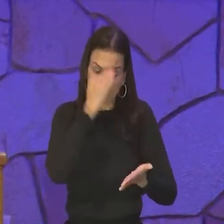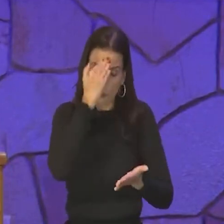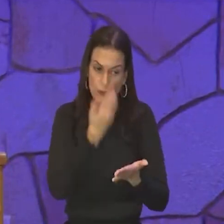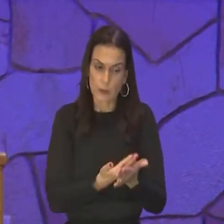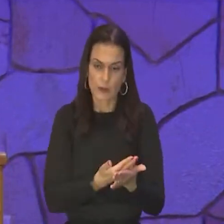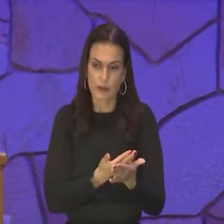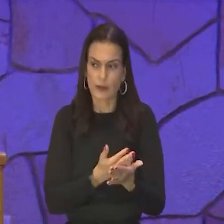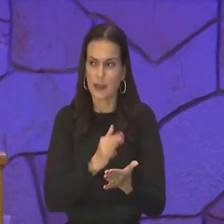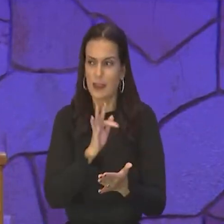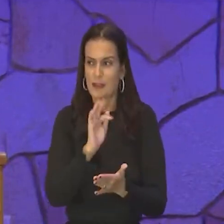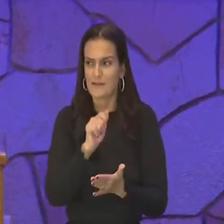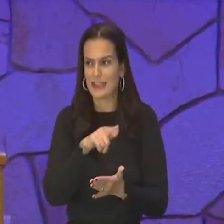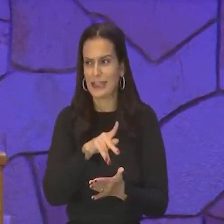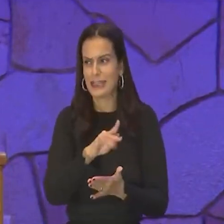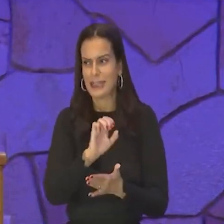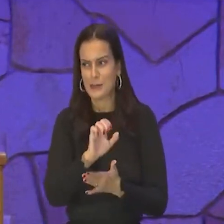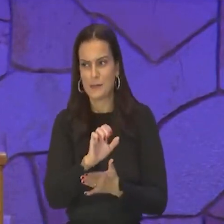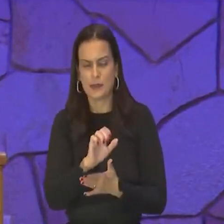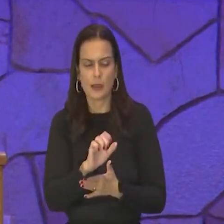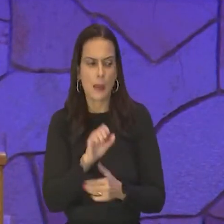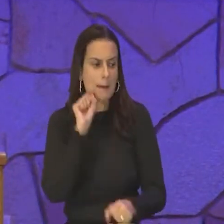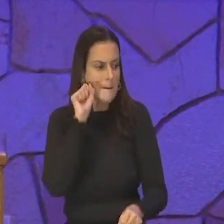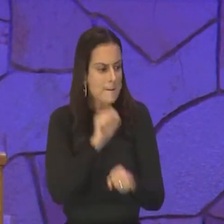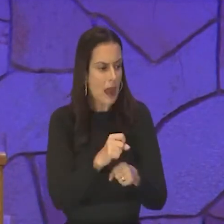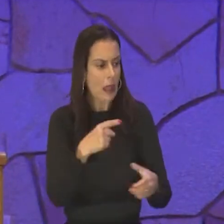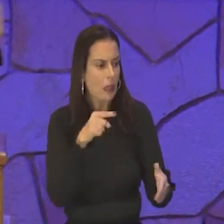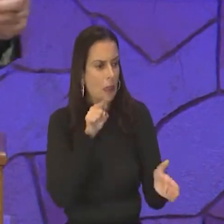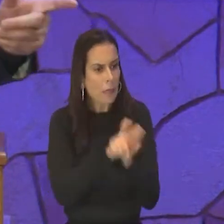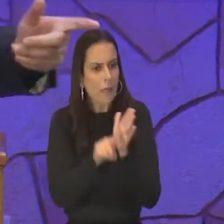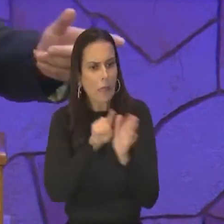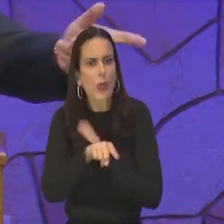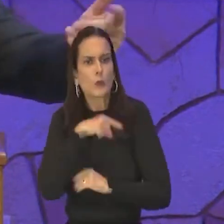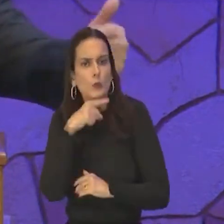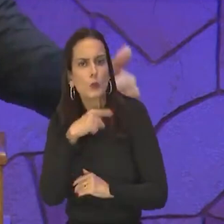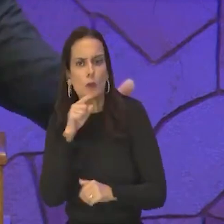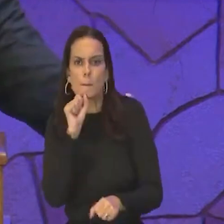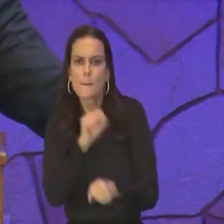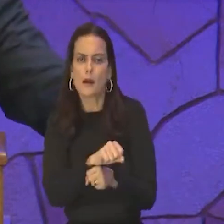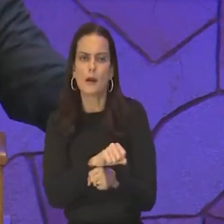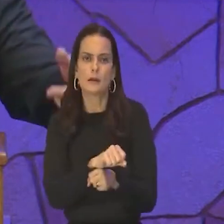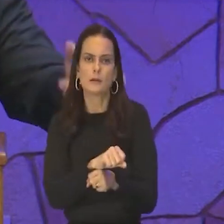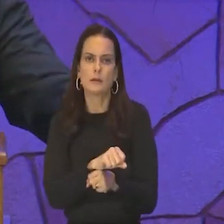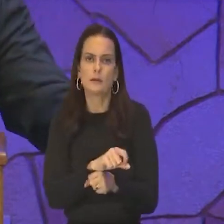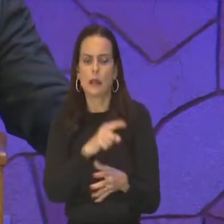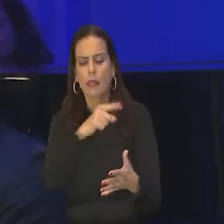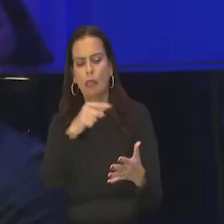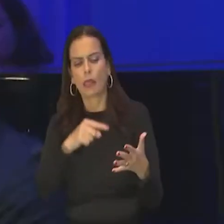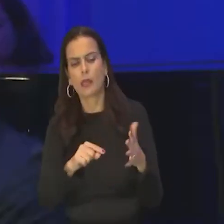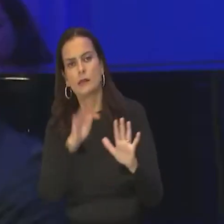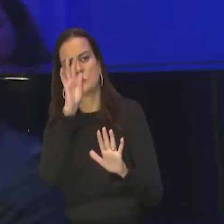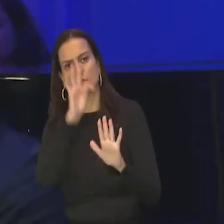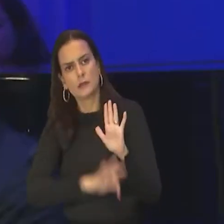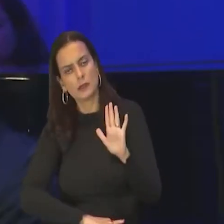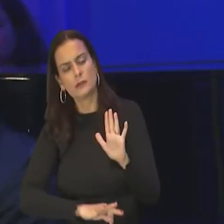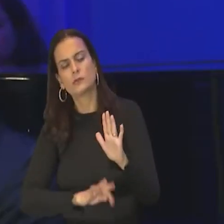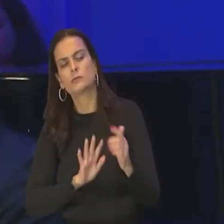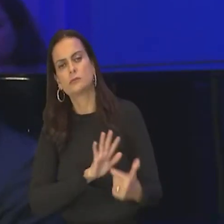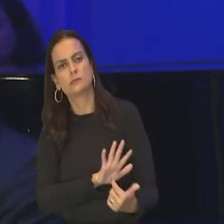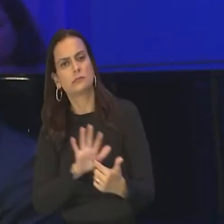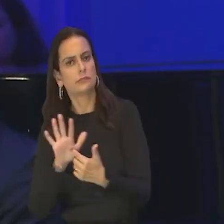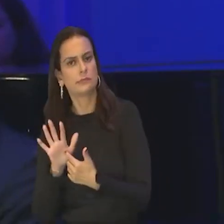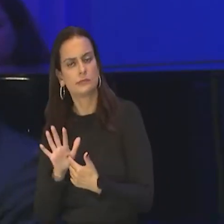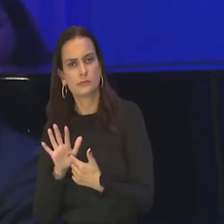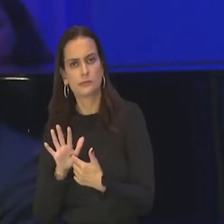Filipe, para de fazer esses questionamentos. E tantos outros que os textos, que a narrativa bíblica não